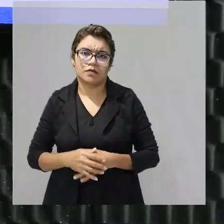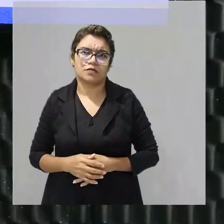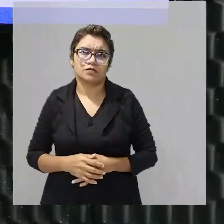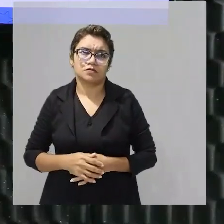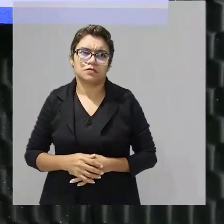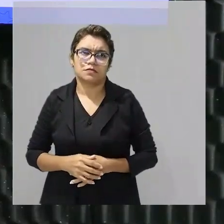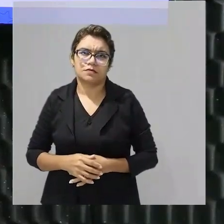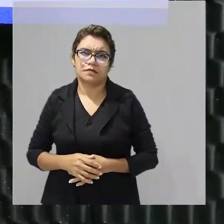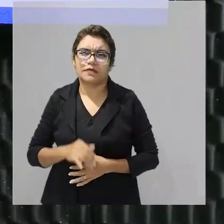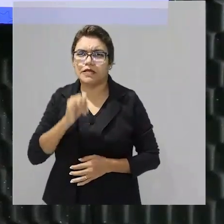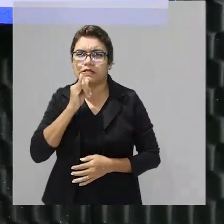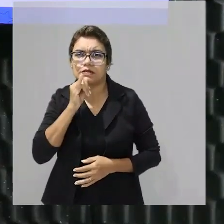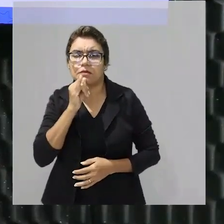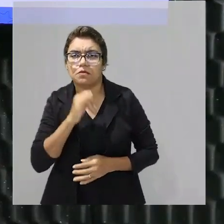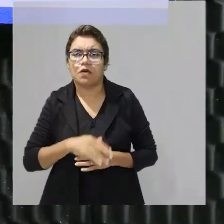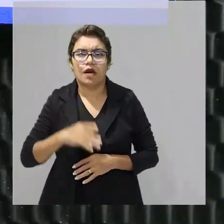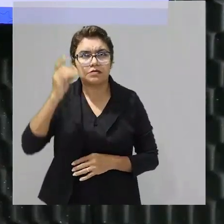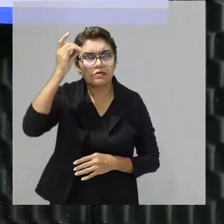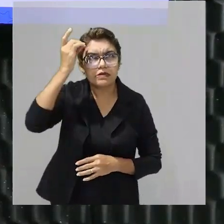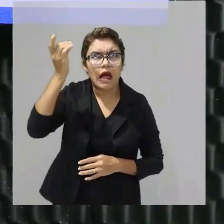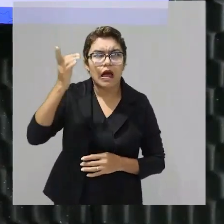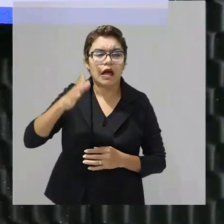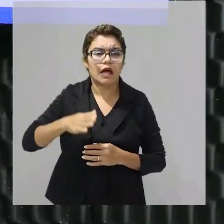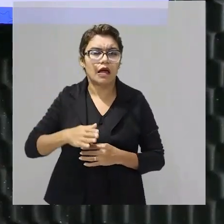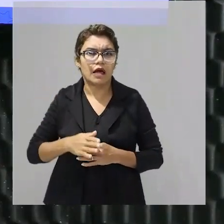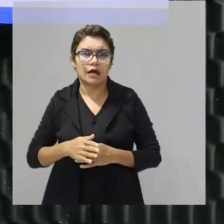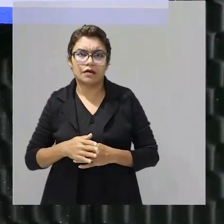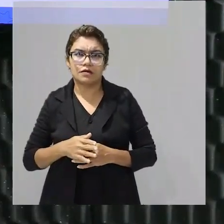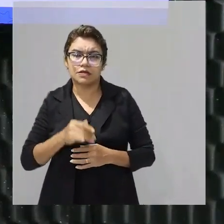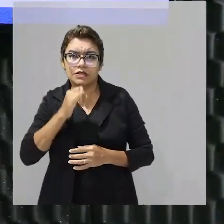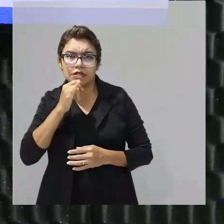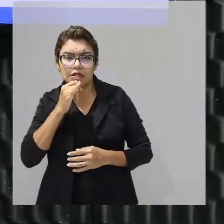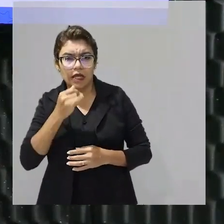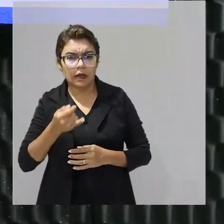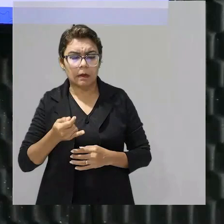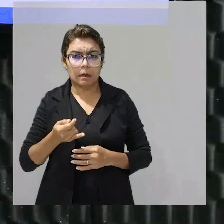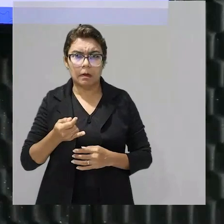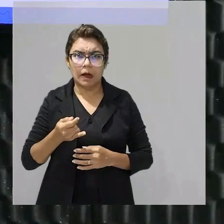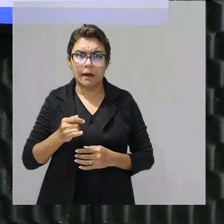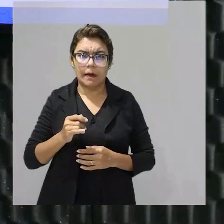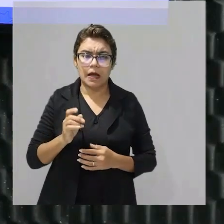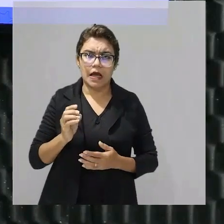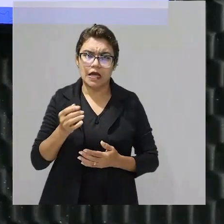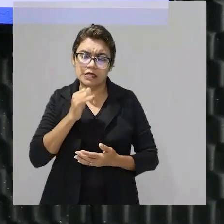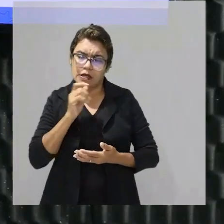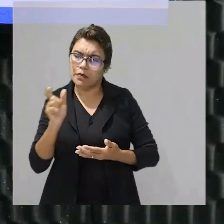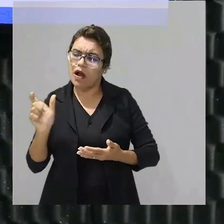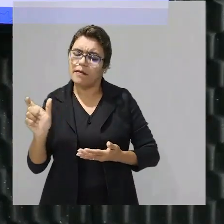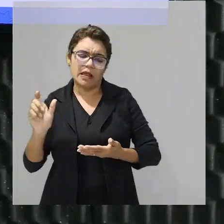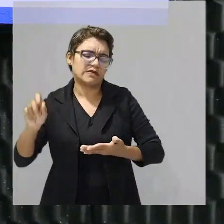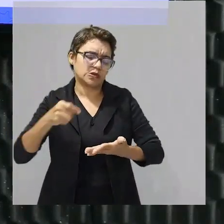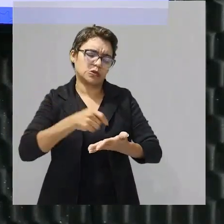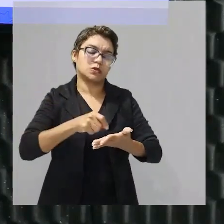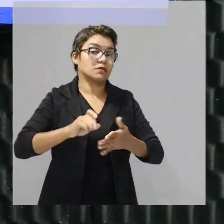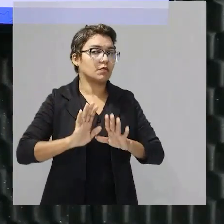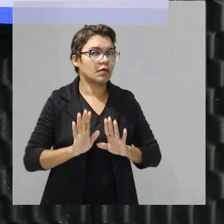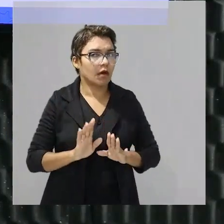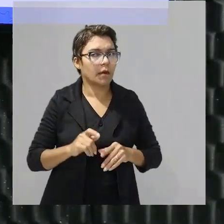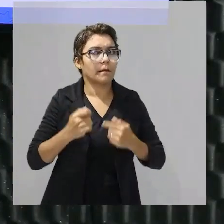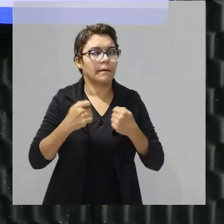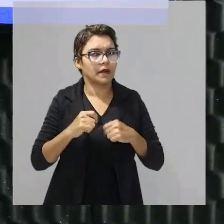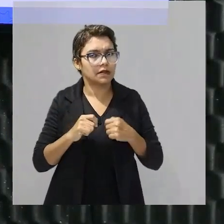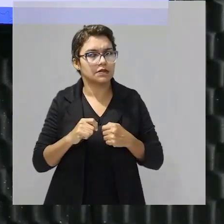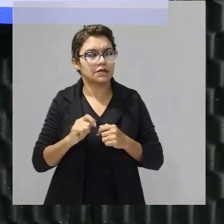por um verbo propositivo. Como assim propositivo? Vai propor uma ação para que você resolva